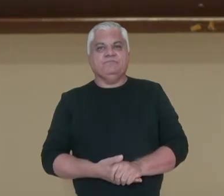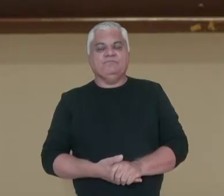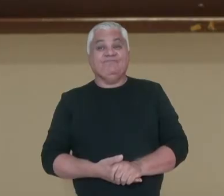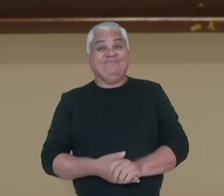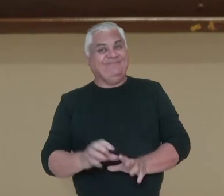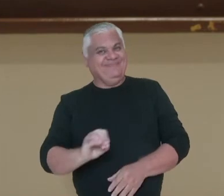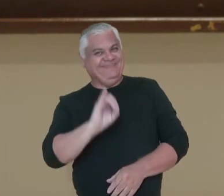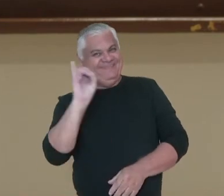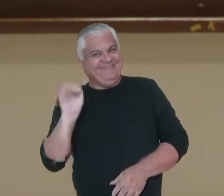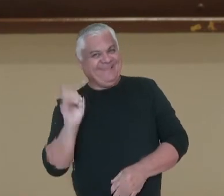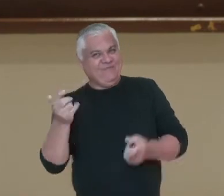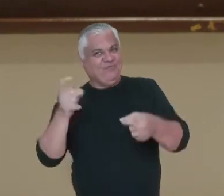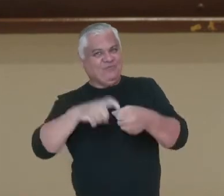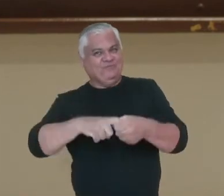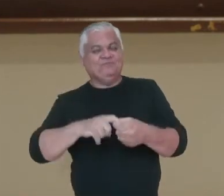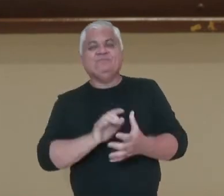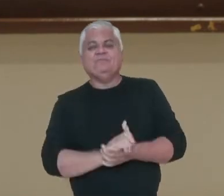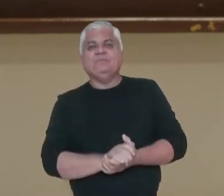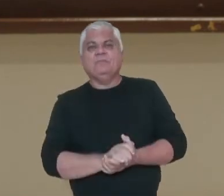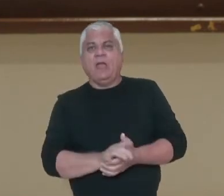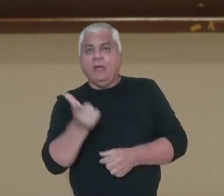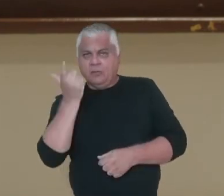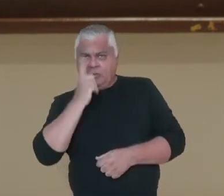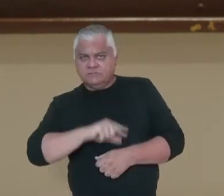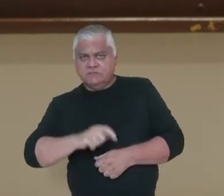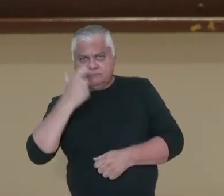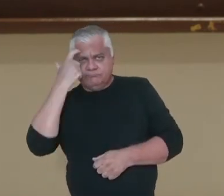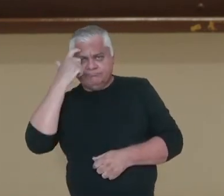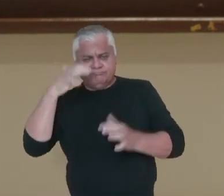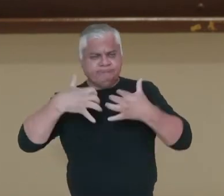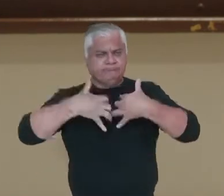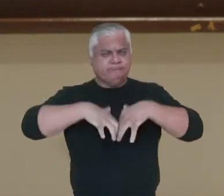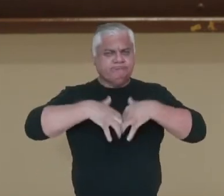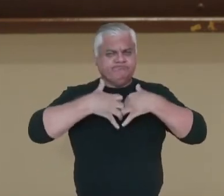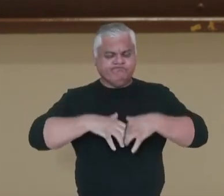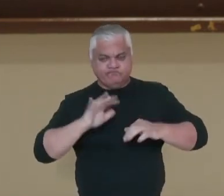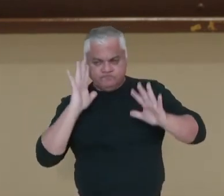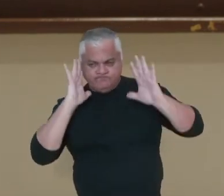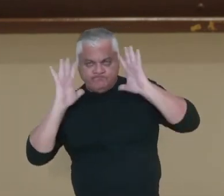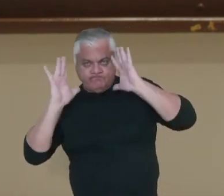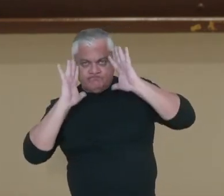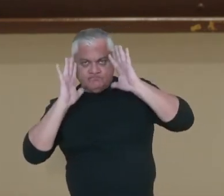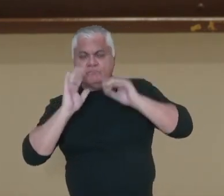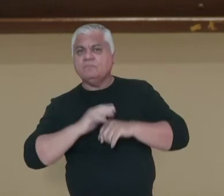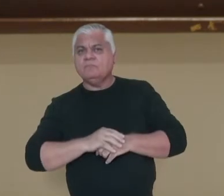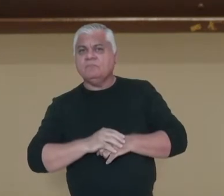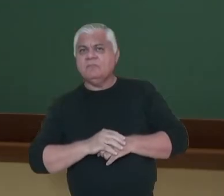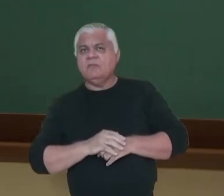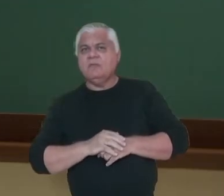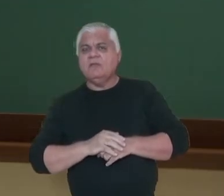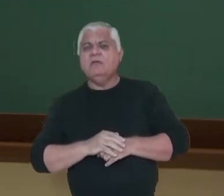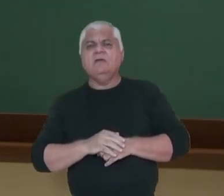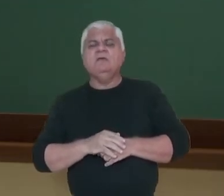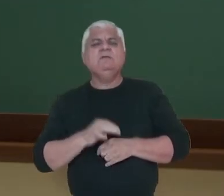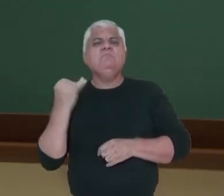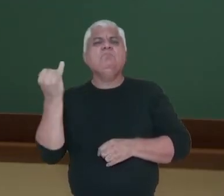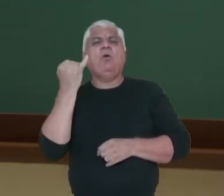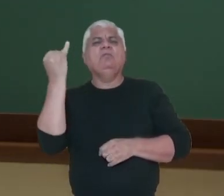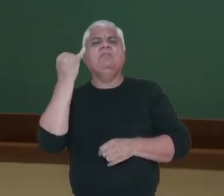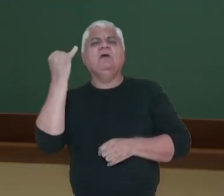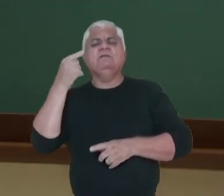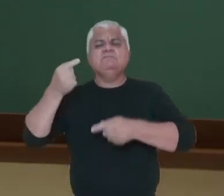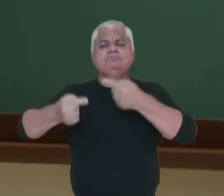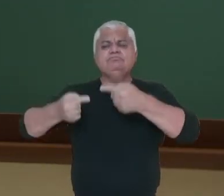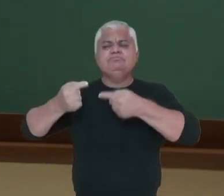Oi, pessoal, voltamos. E aí, conseguiram fazer essas reflexões? Qual que é a importância, então, da gente discutir a ginástica